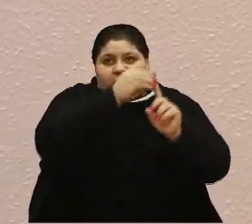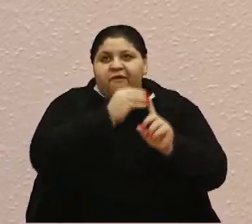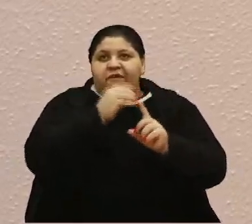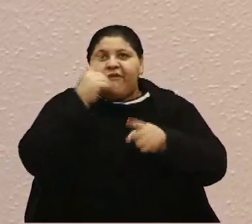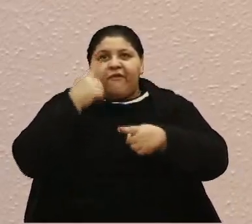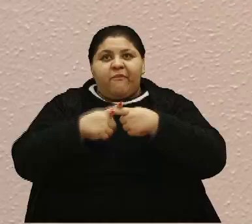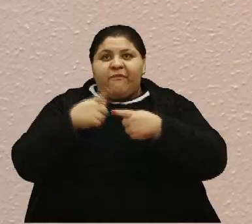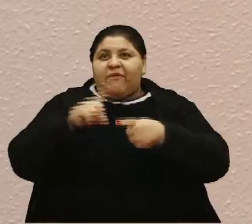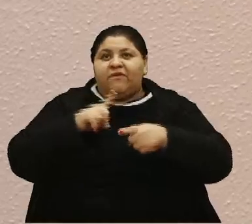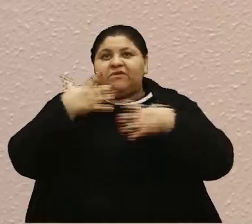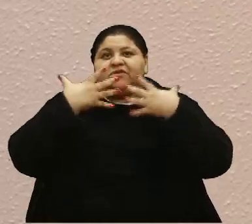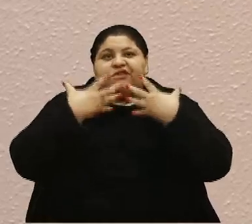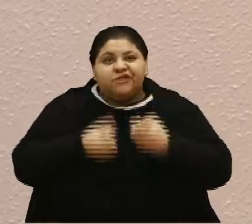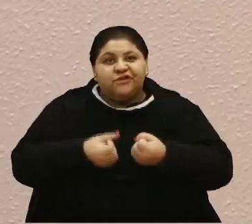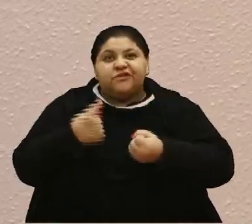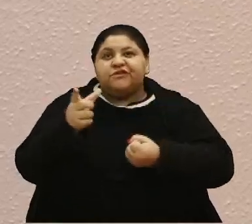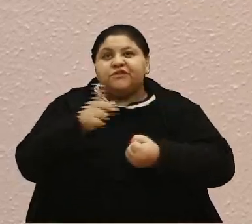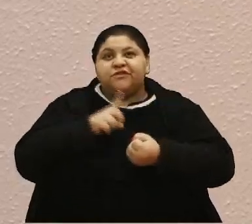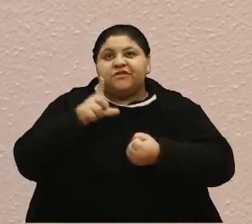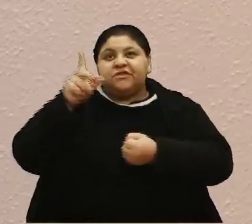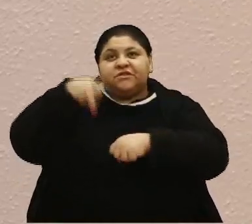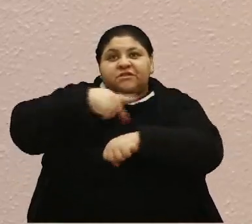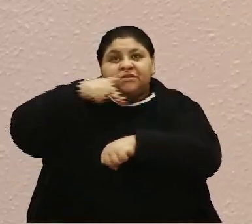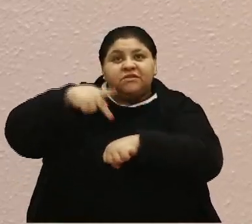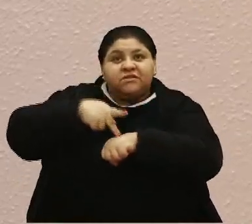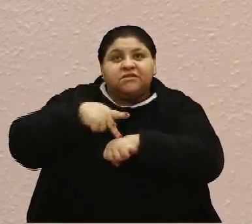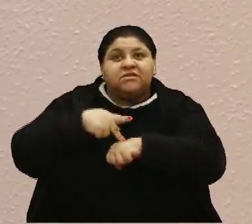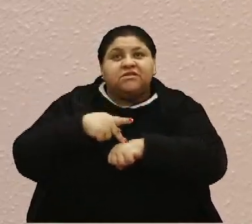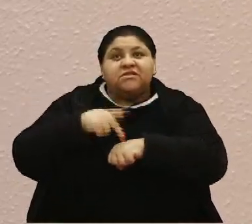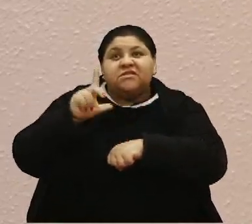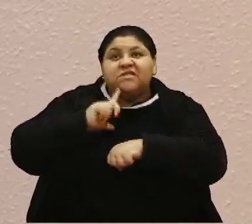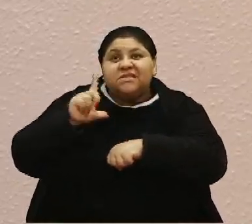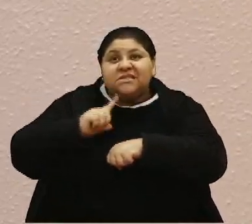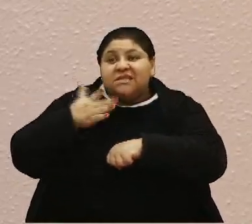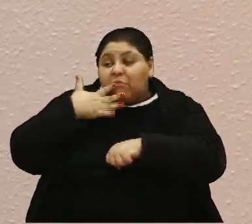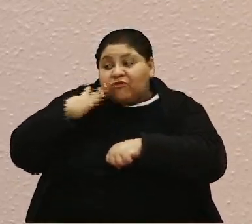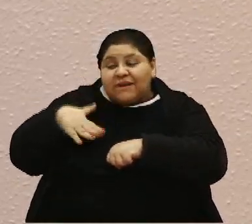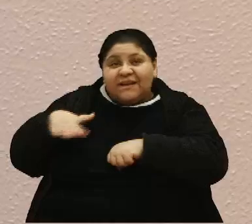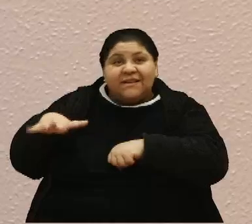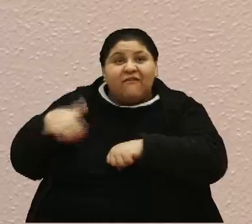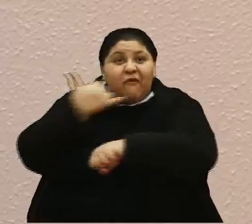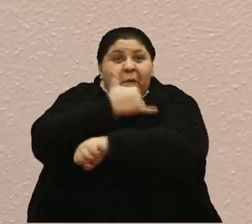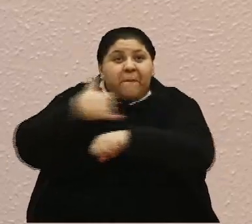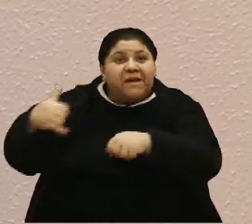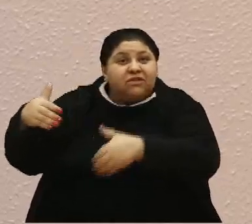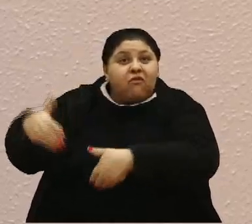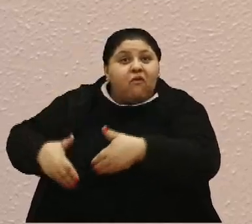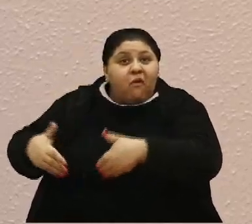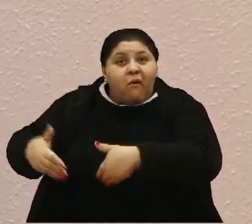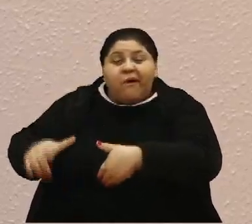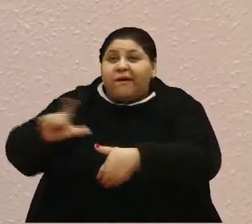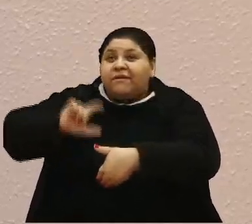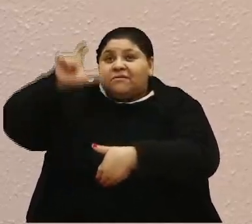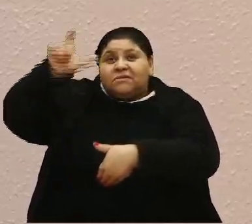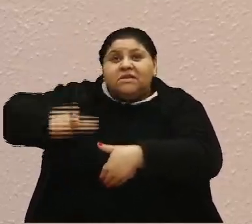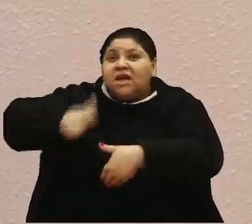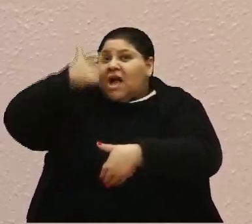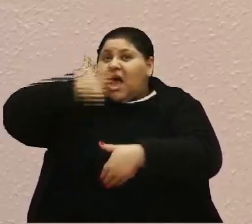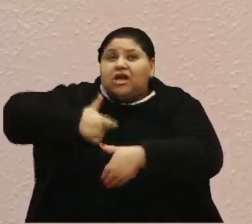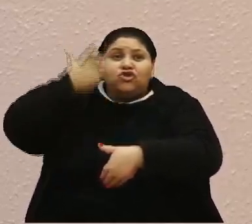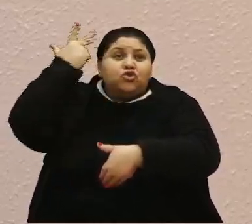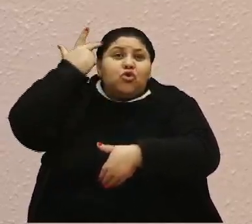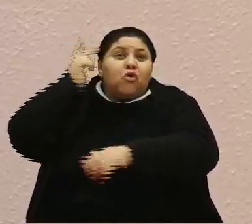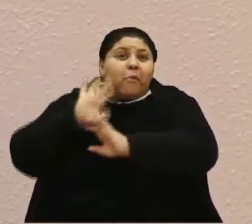porque é inaceitável que nós tenhamos um país que ainda nós tenhamos crianças que passam fome, e tem pessoas que acham que isso é